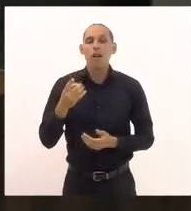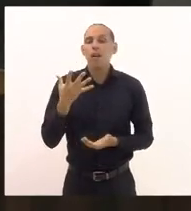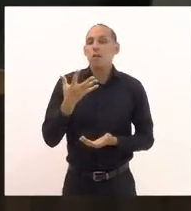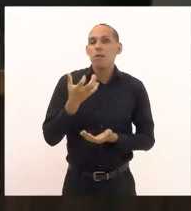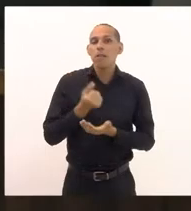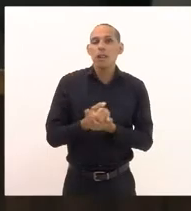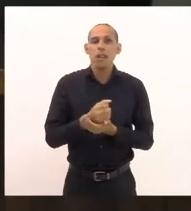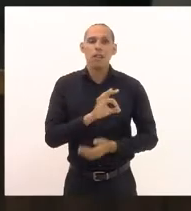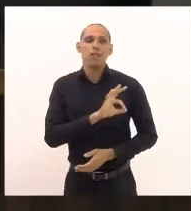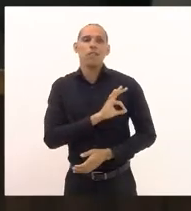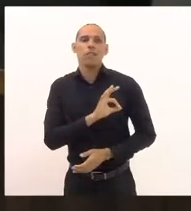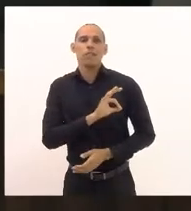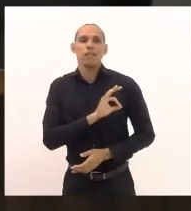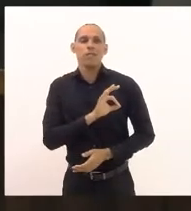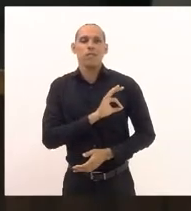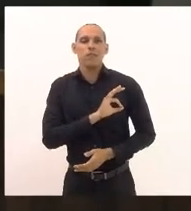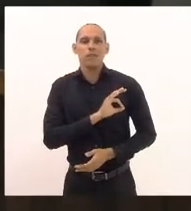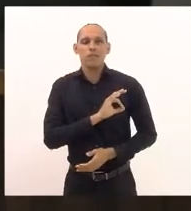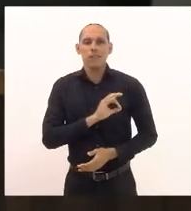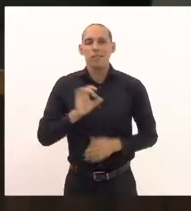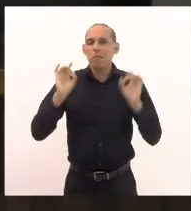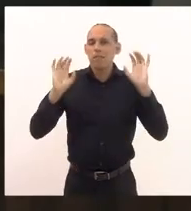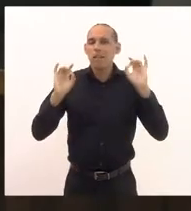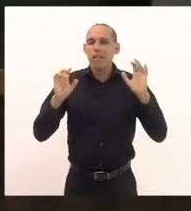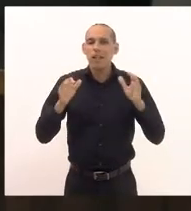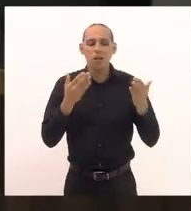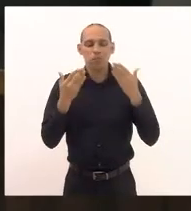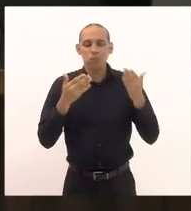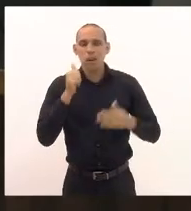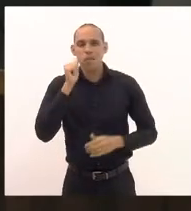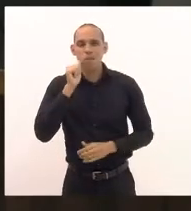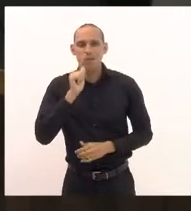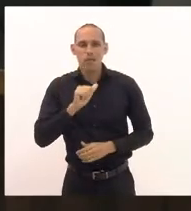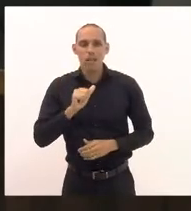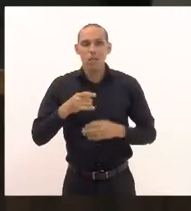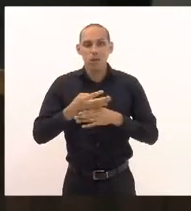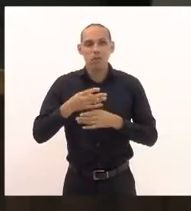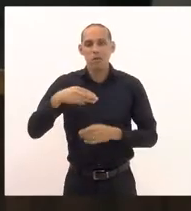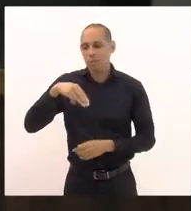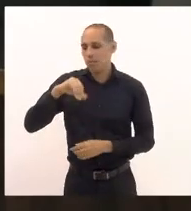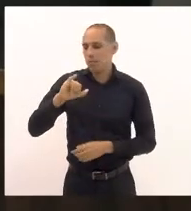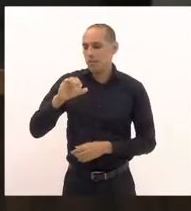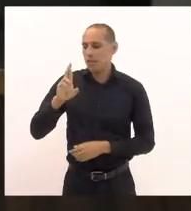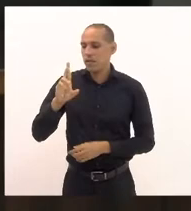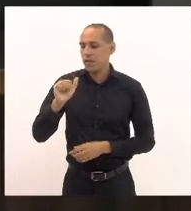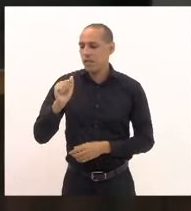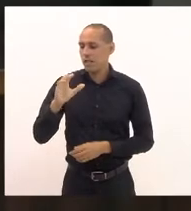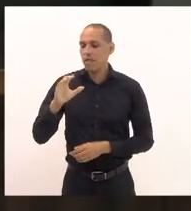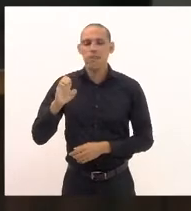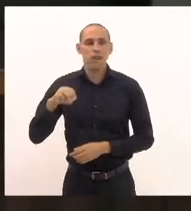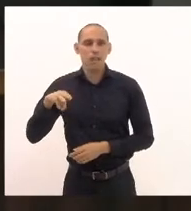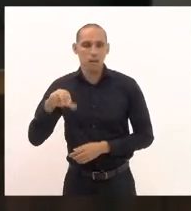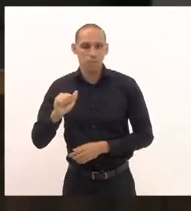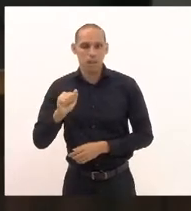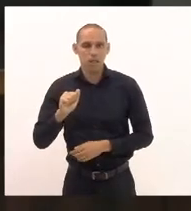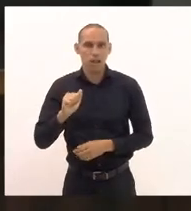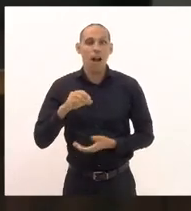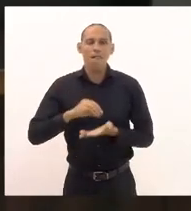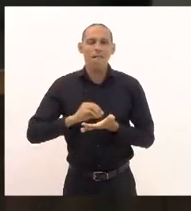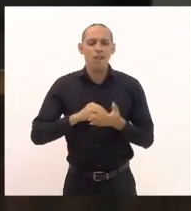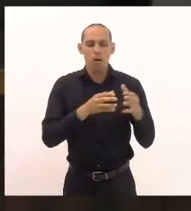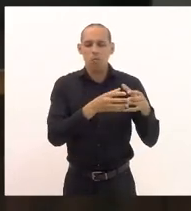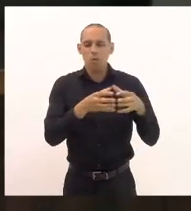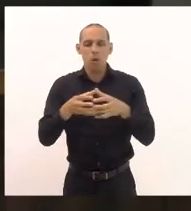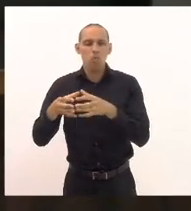Especializada de Atendimento à Mulher no município de Miracema. Pendendo de pareceres das comissões de Constituição e Justiça, de Defesa do Direito da Mulher, de Segurança